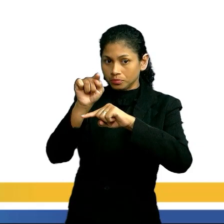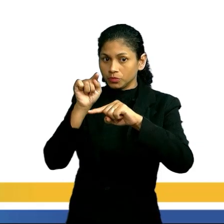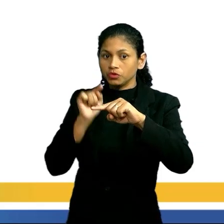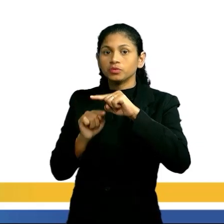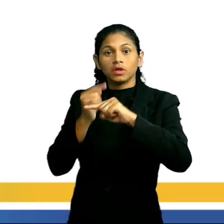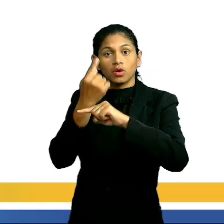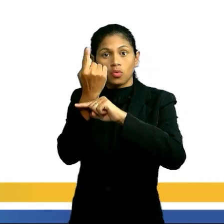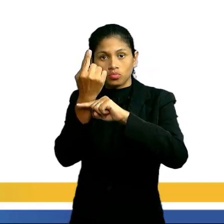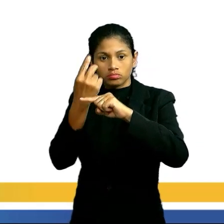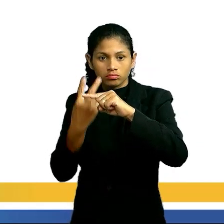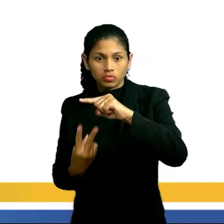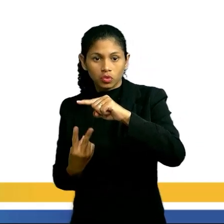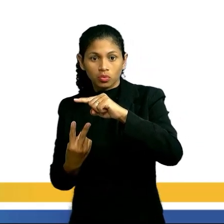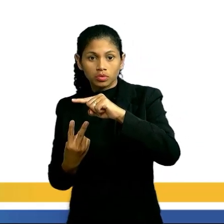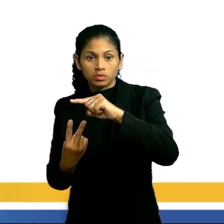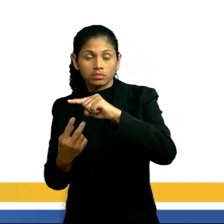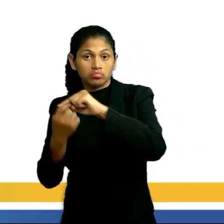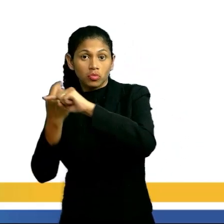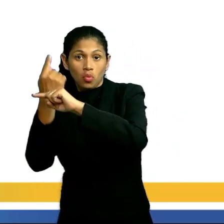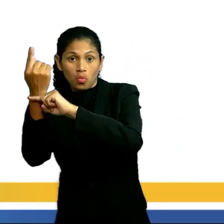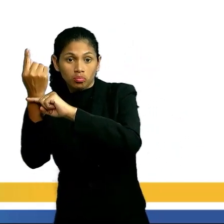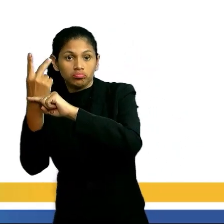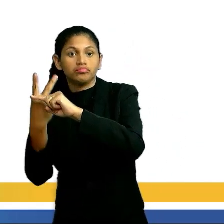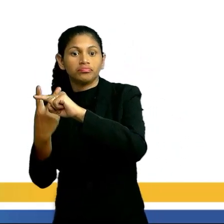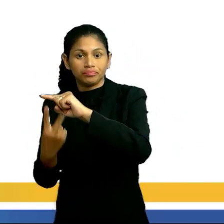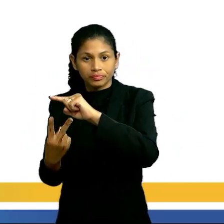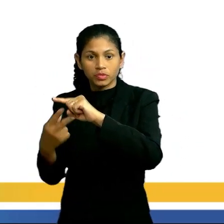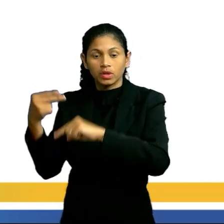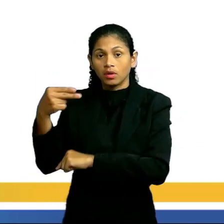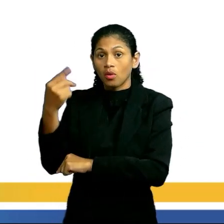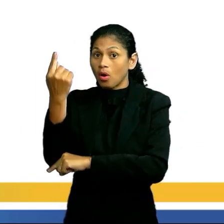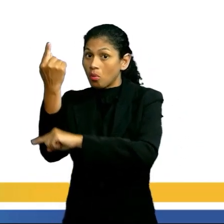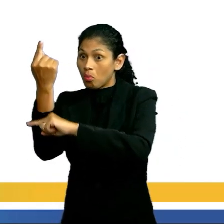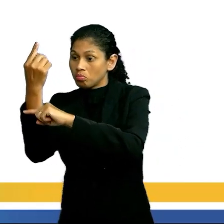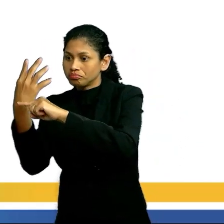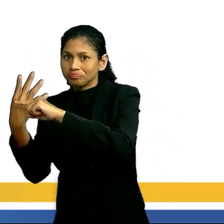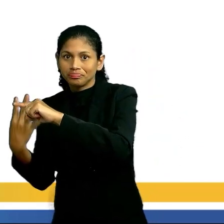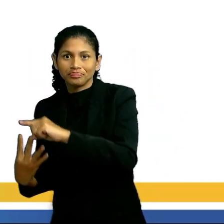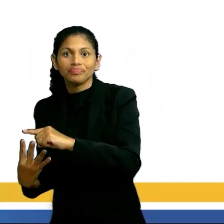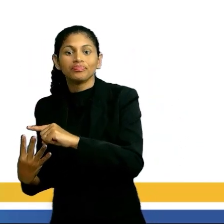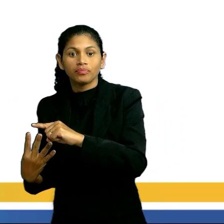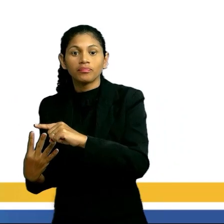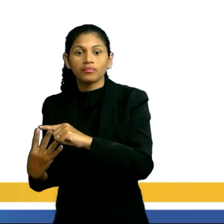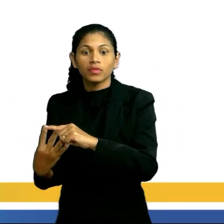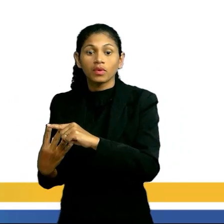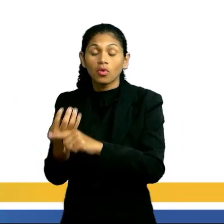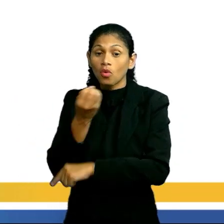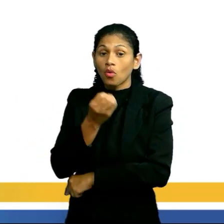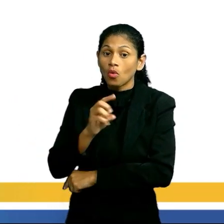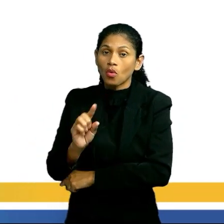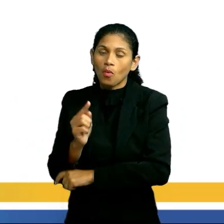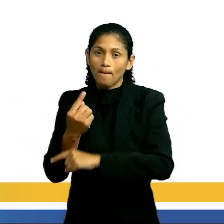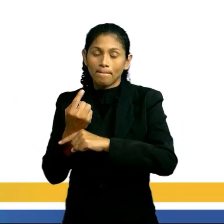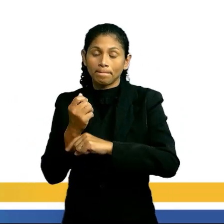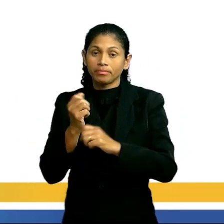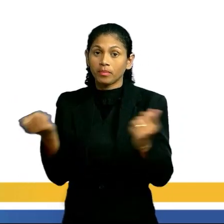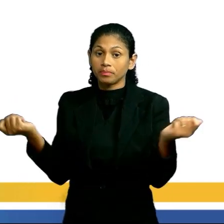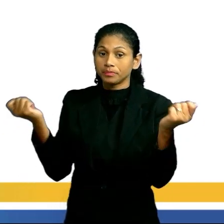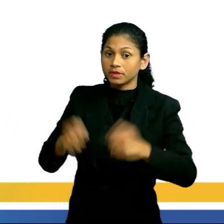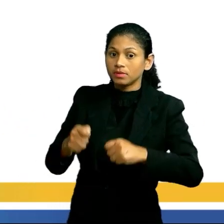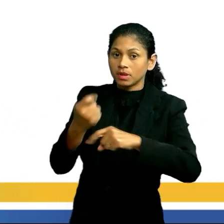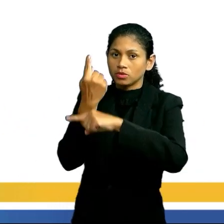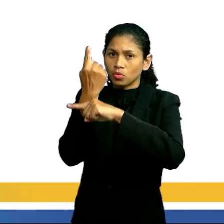4. Ou então, vamos para essa outra. Tem a probabilidade de ele ter primeiro